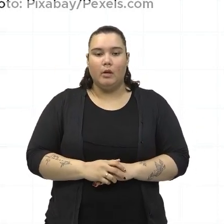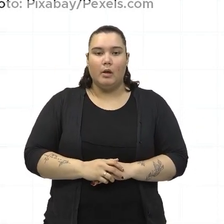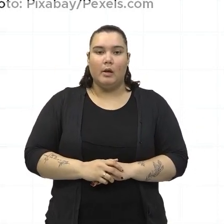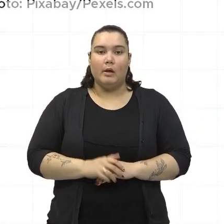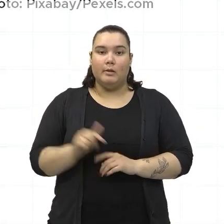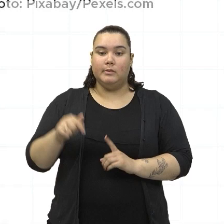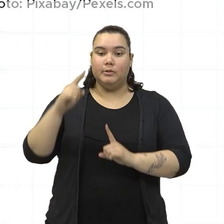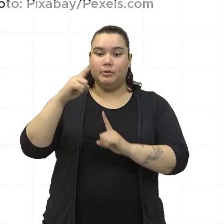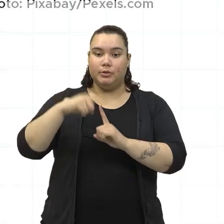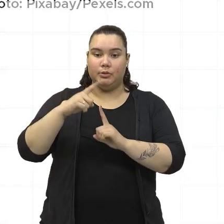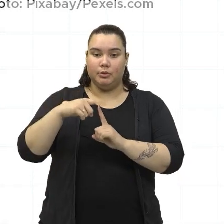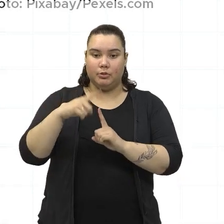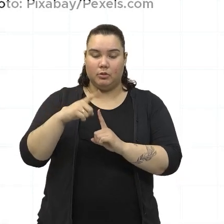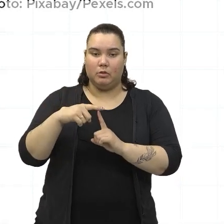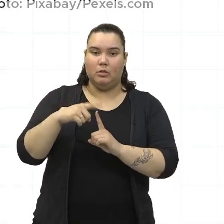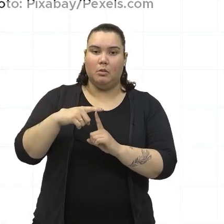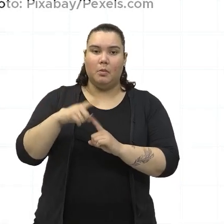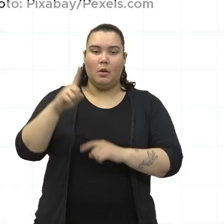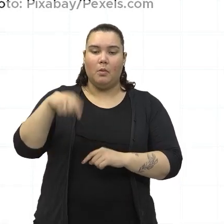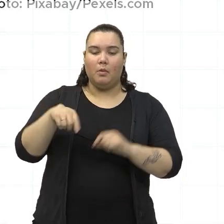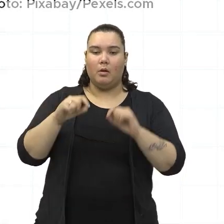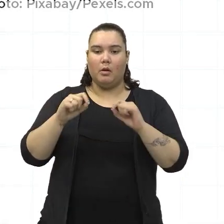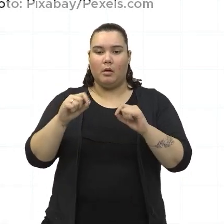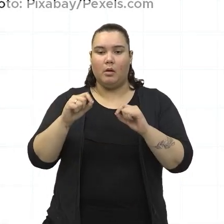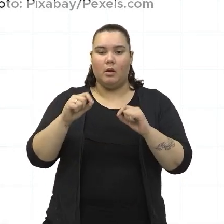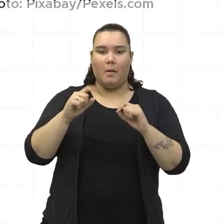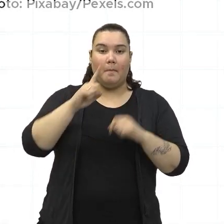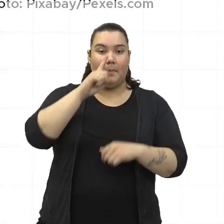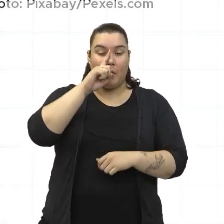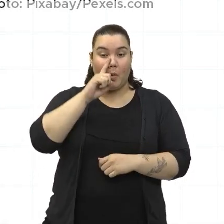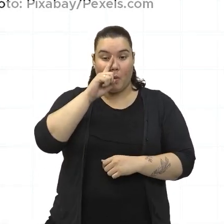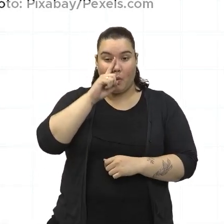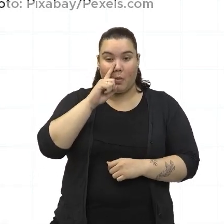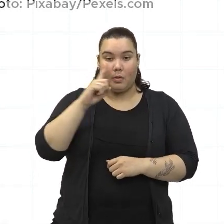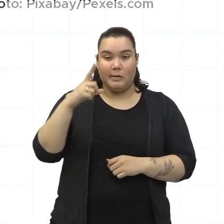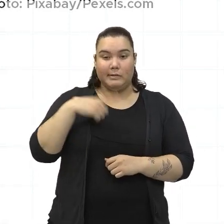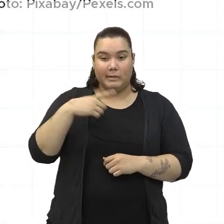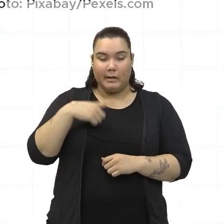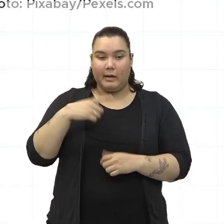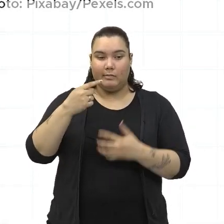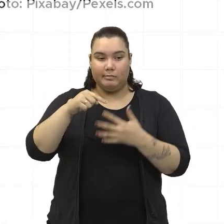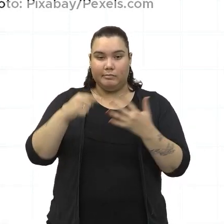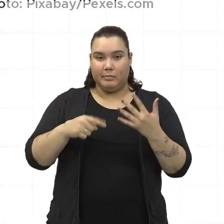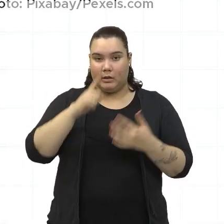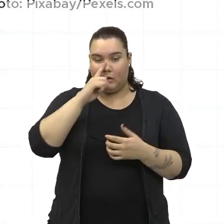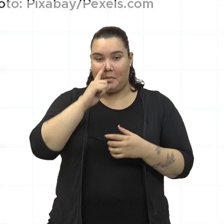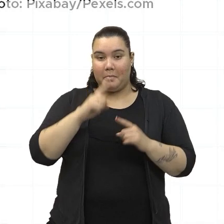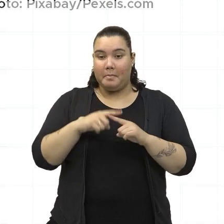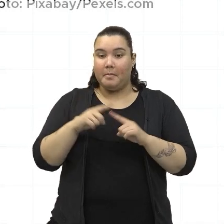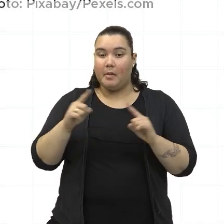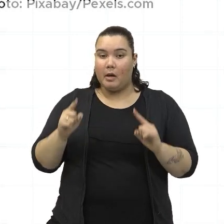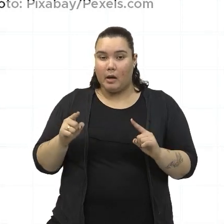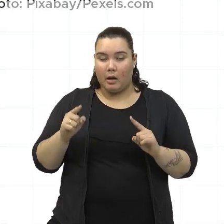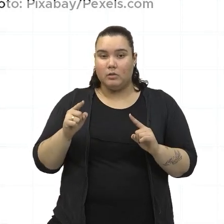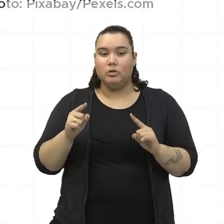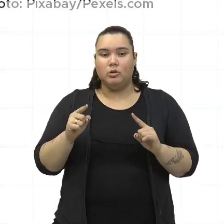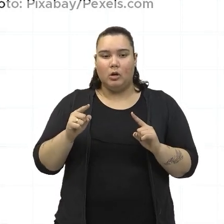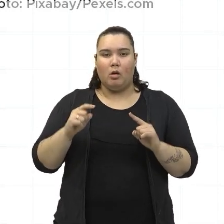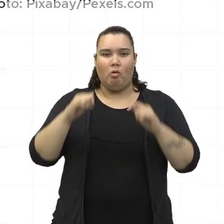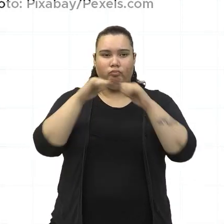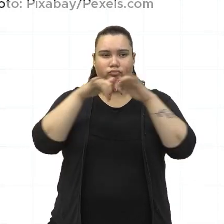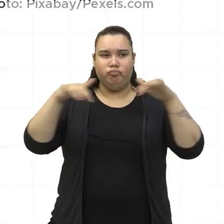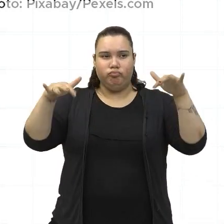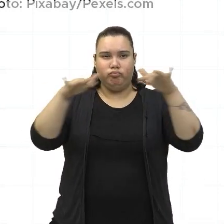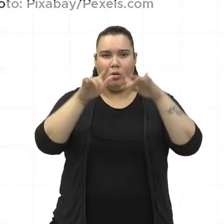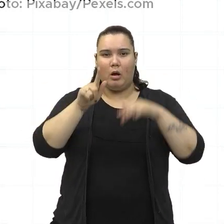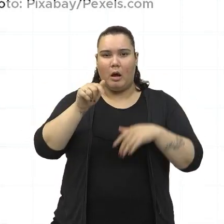eletricidade, apesar de ser um pouco perigosa, apresentar alguns riscos, né? Mas ela não emite poluição